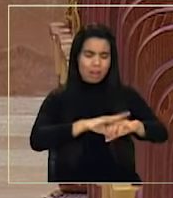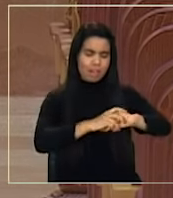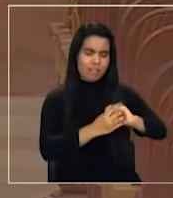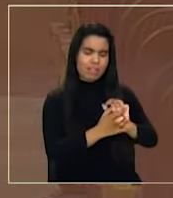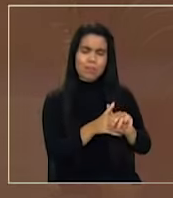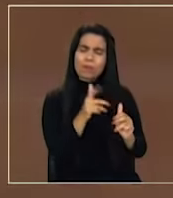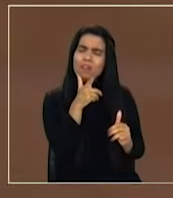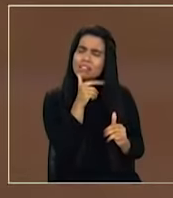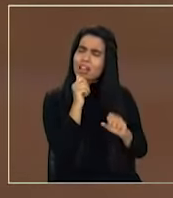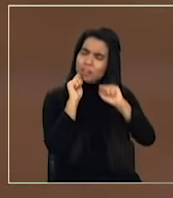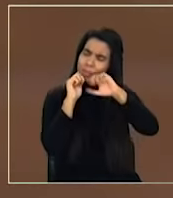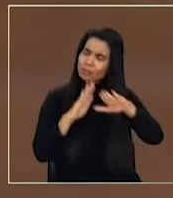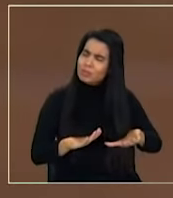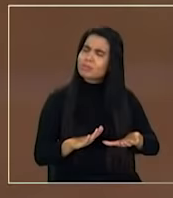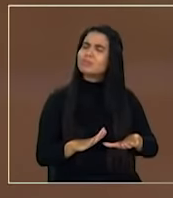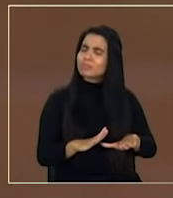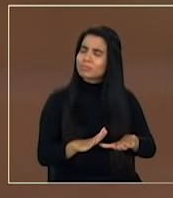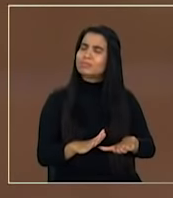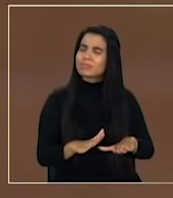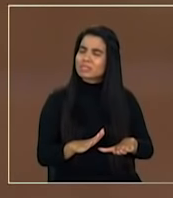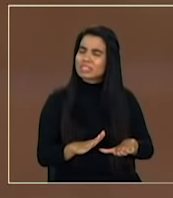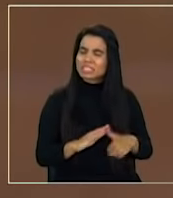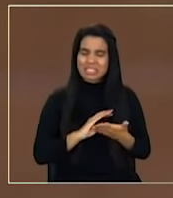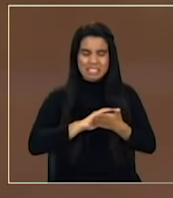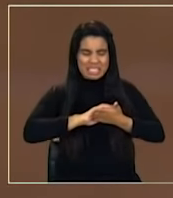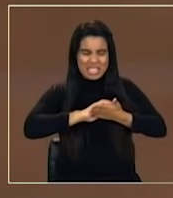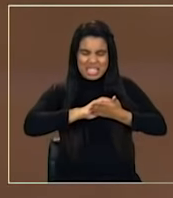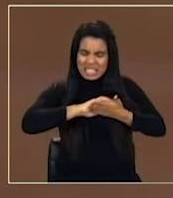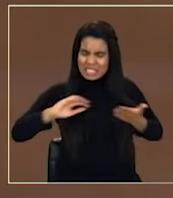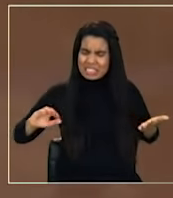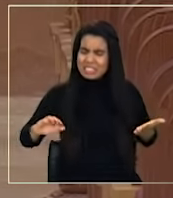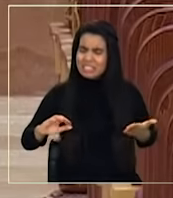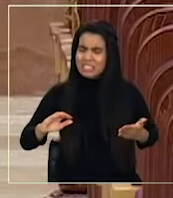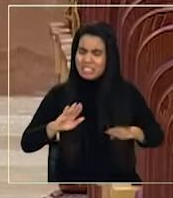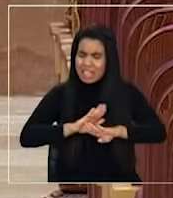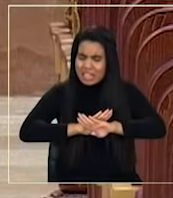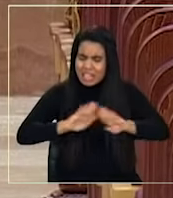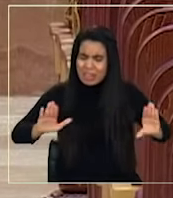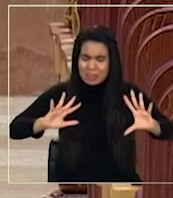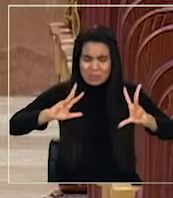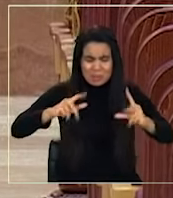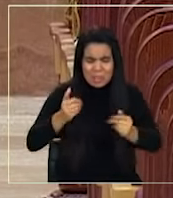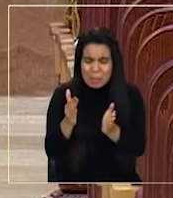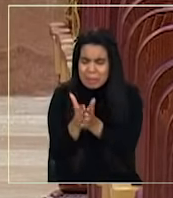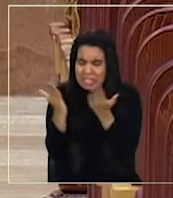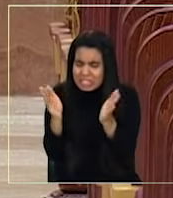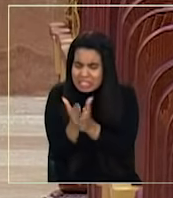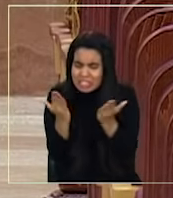consagrada, que saia das mãos dela toda miséria,